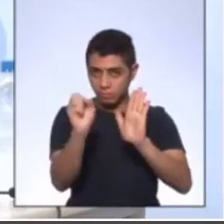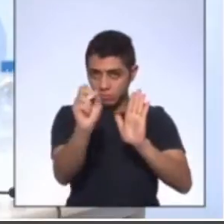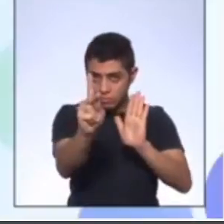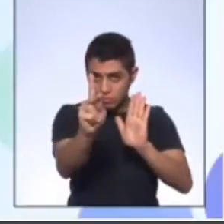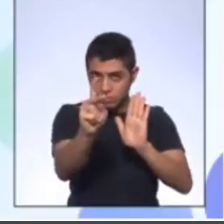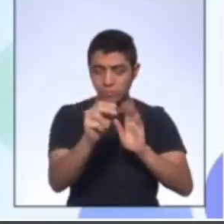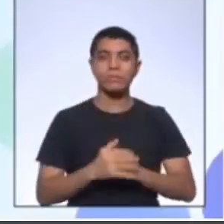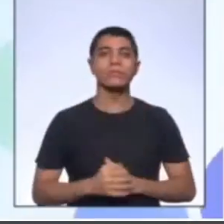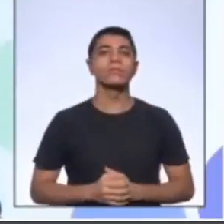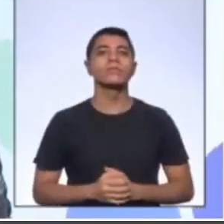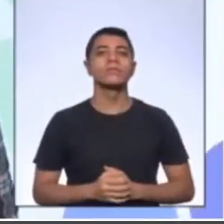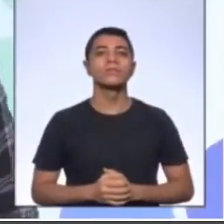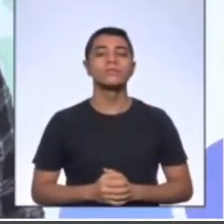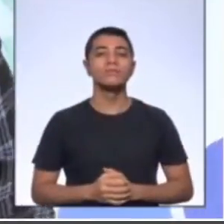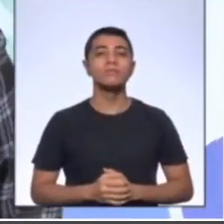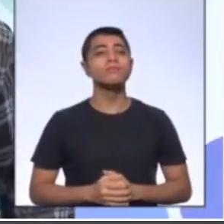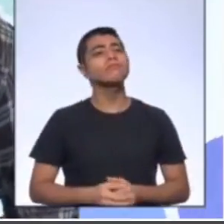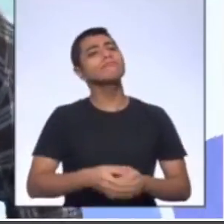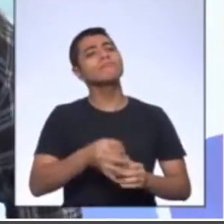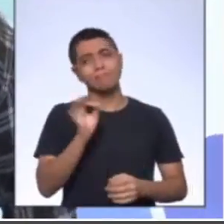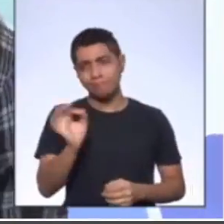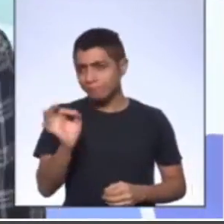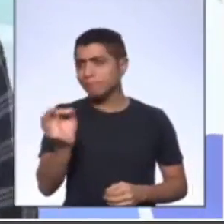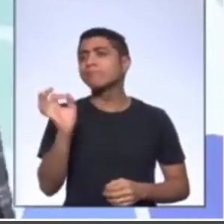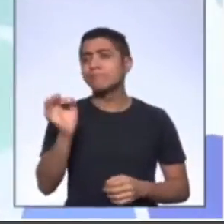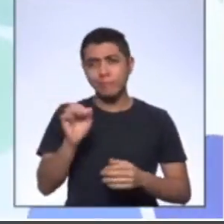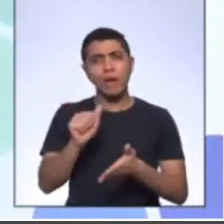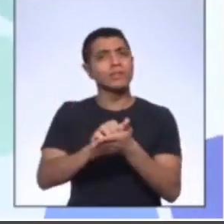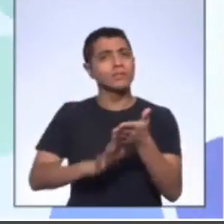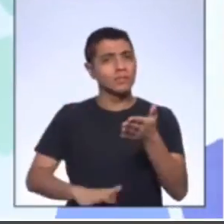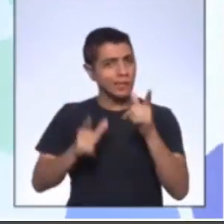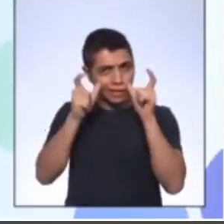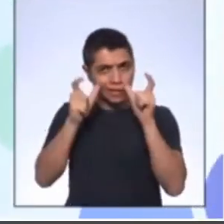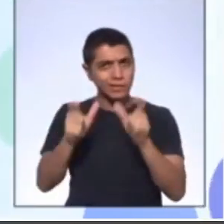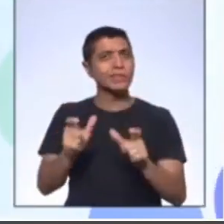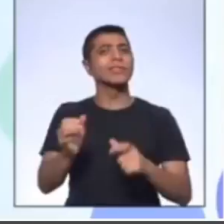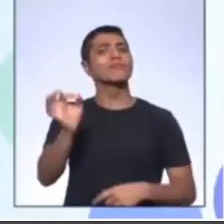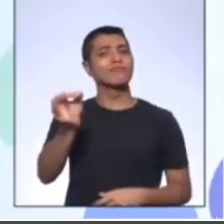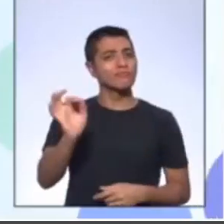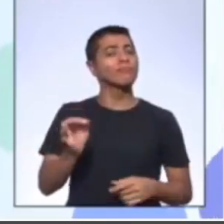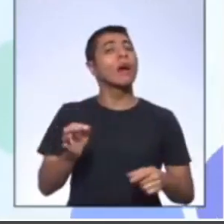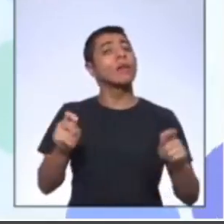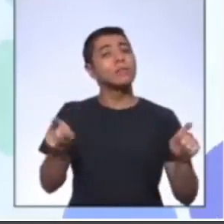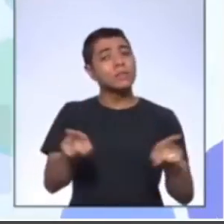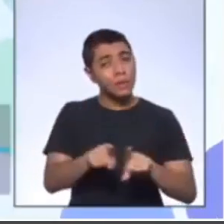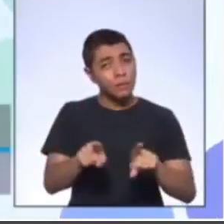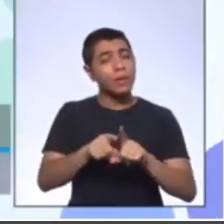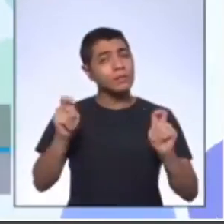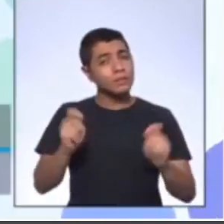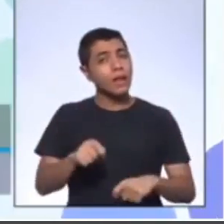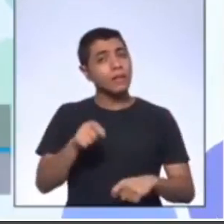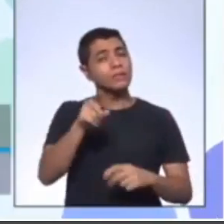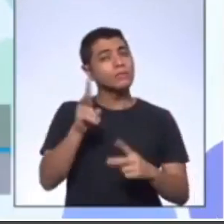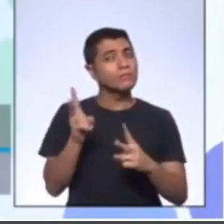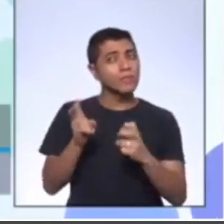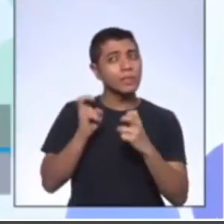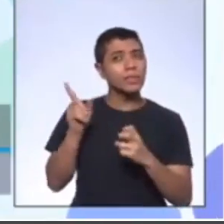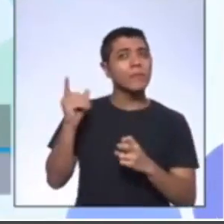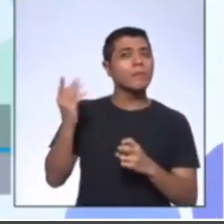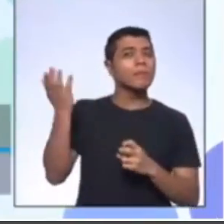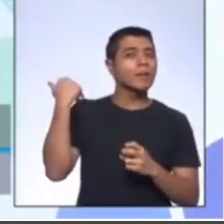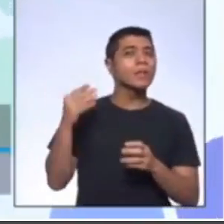pesquisem não é professora ah com certeza né ainda mais se chama poder fazer uma analogia né então essa questão né desse desalento esse